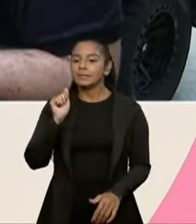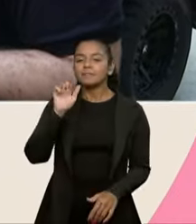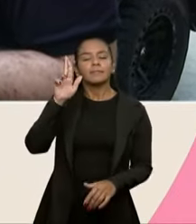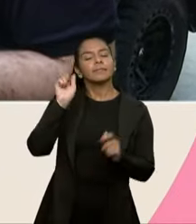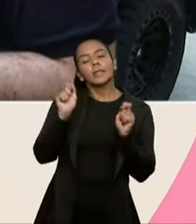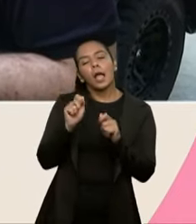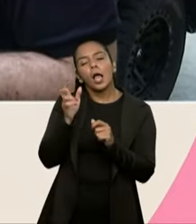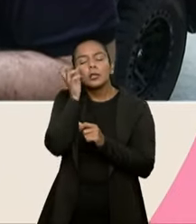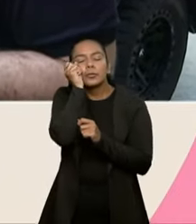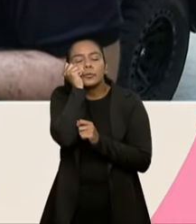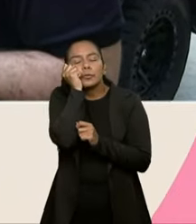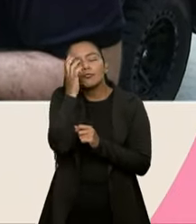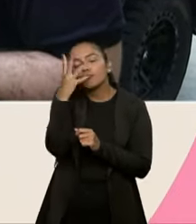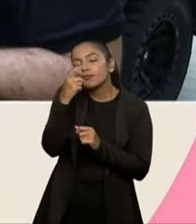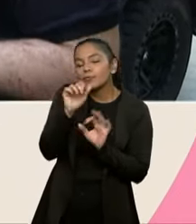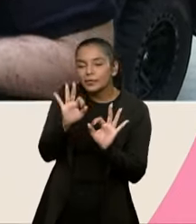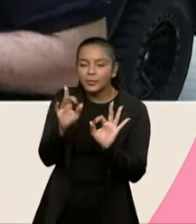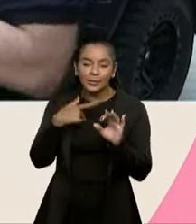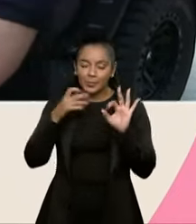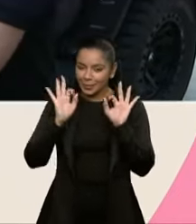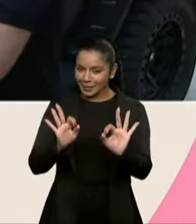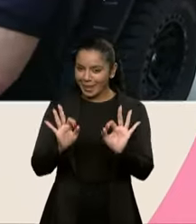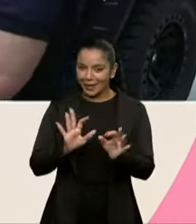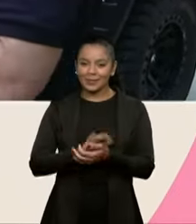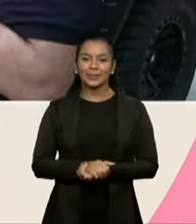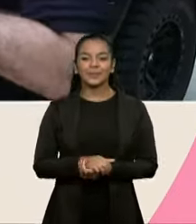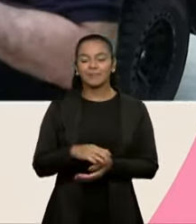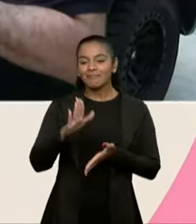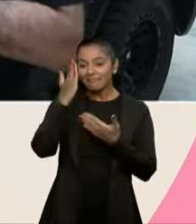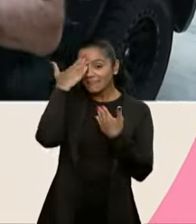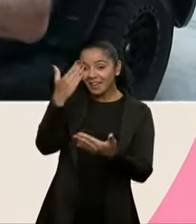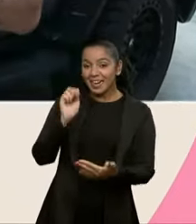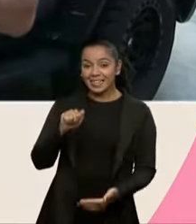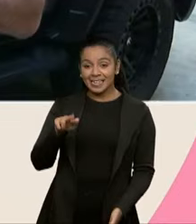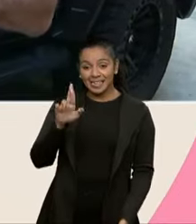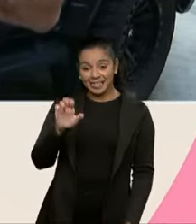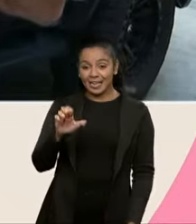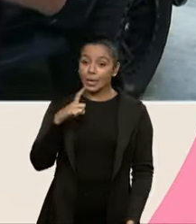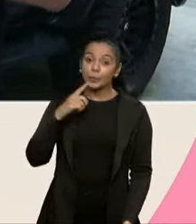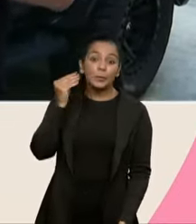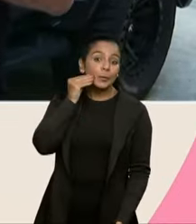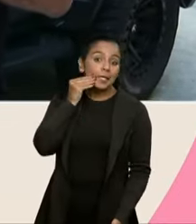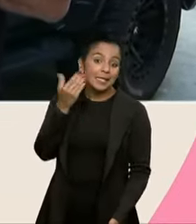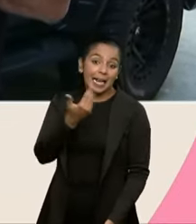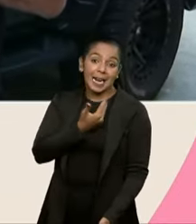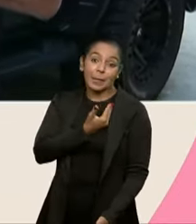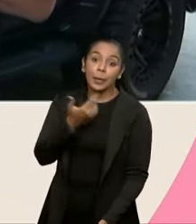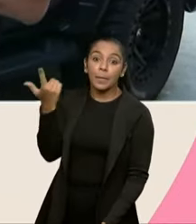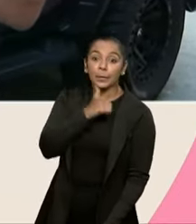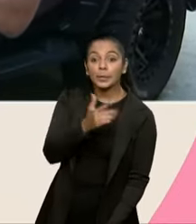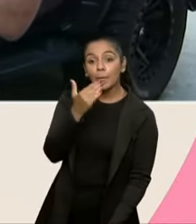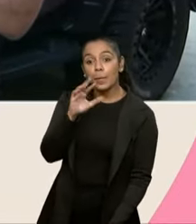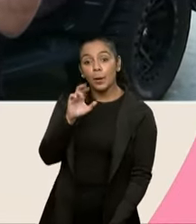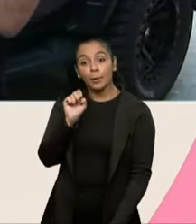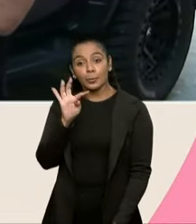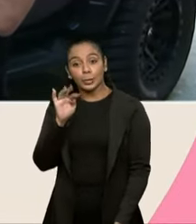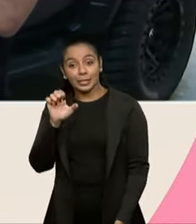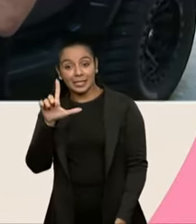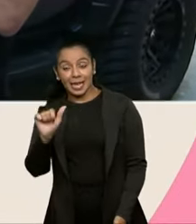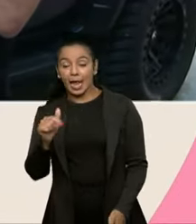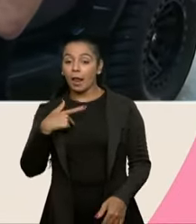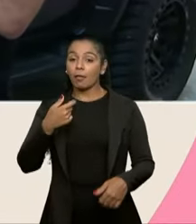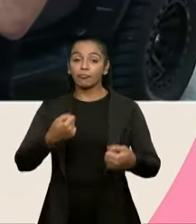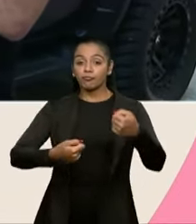mimir bonitinho e tá tudo certo. Maravilha, André, obrigado. Eu tô tentando ficar bem amigo do André pra comer essa costela e tirar uma onda andando na Bruta por